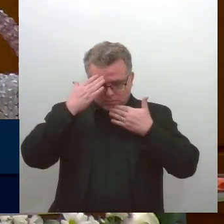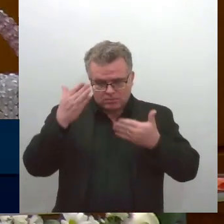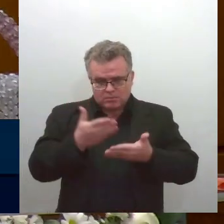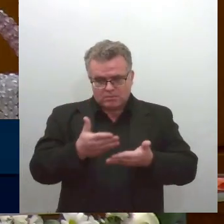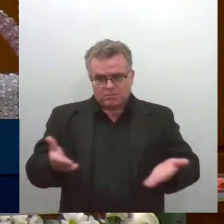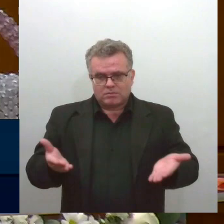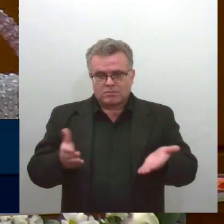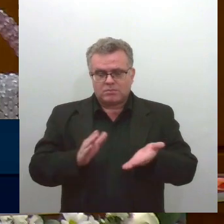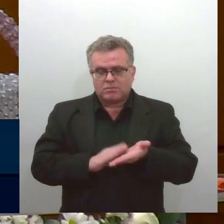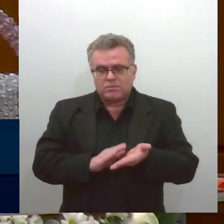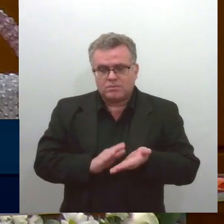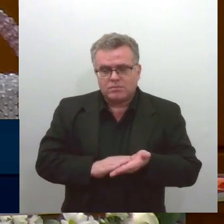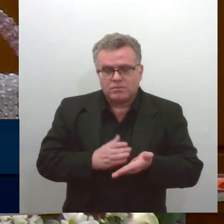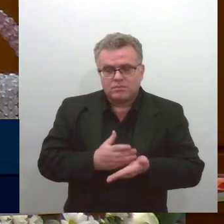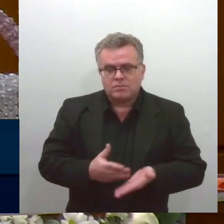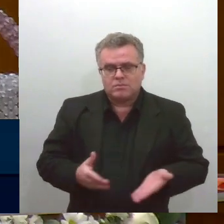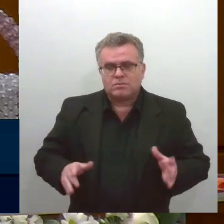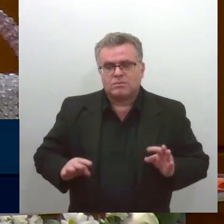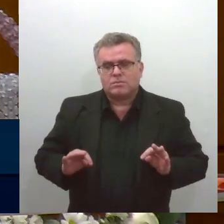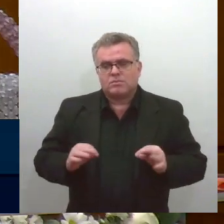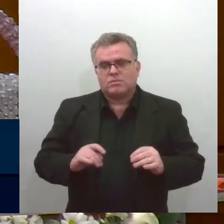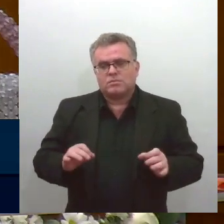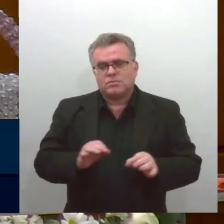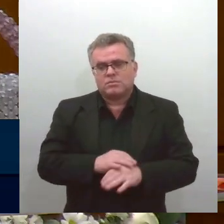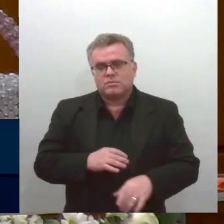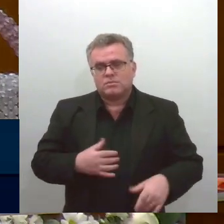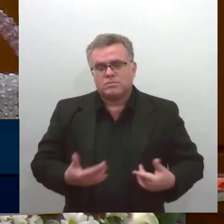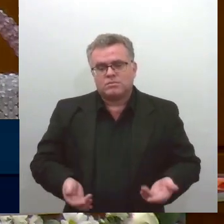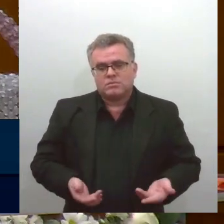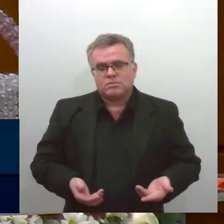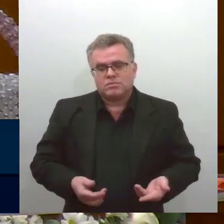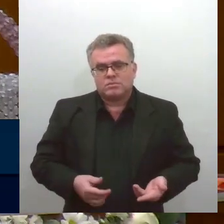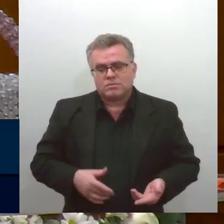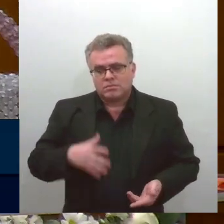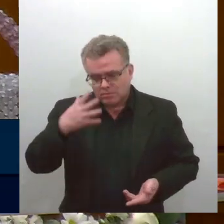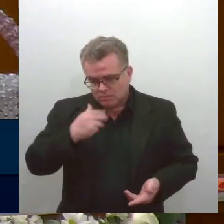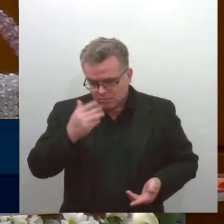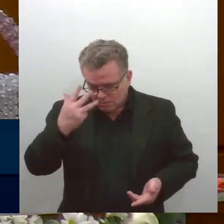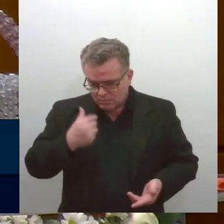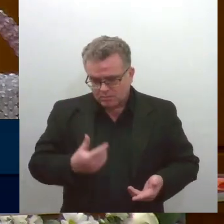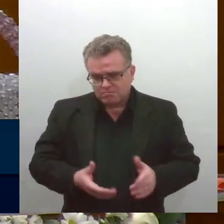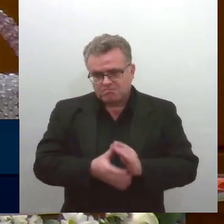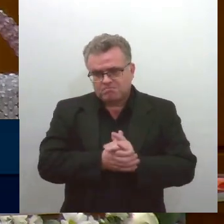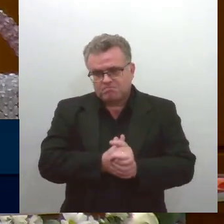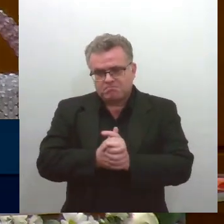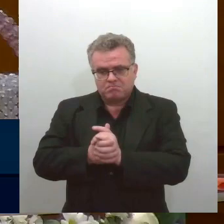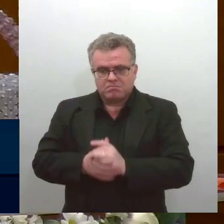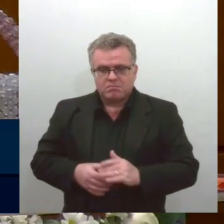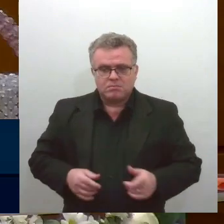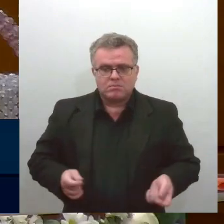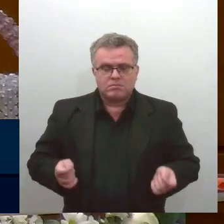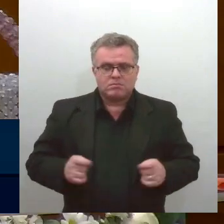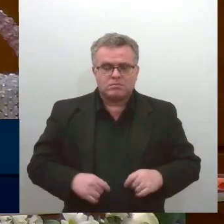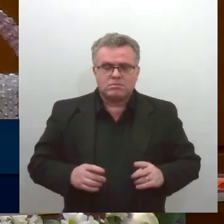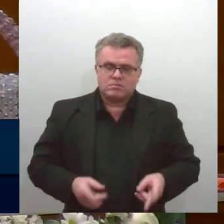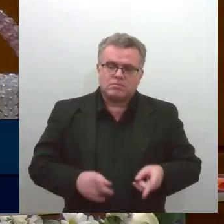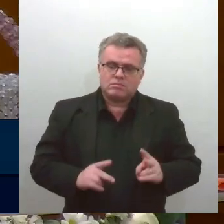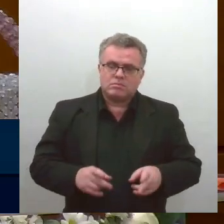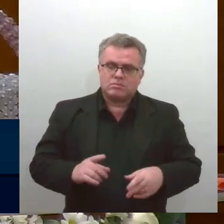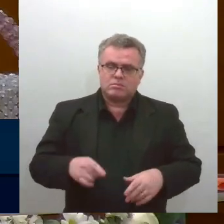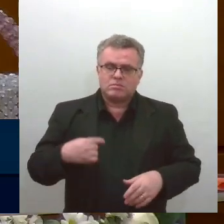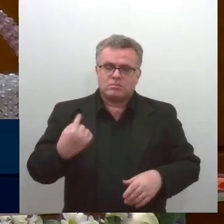de vocês, por essa linda homenagem, e dizer que nós aqui parlamentares estamos também à disposição